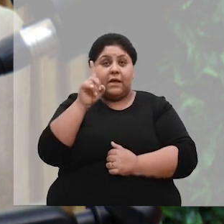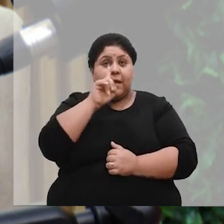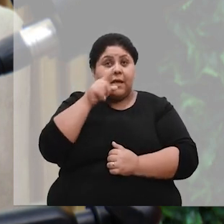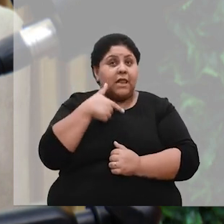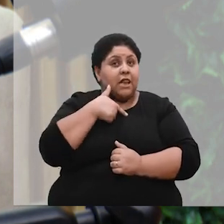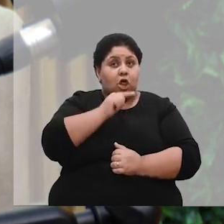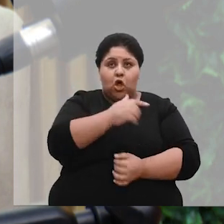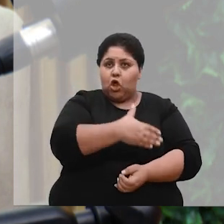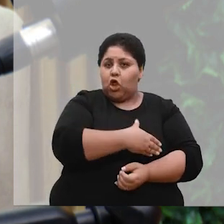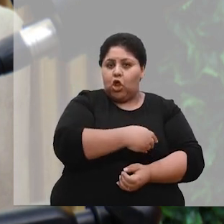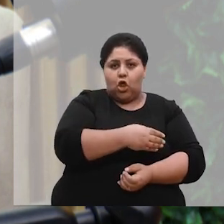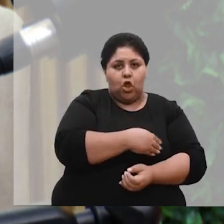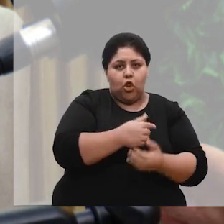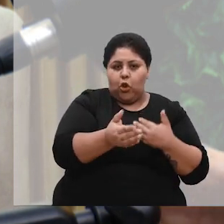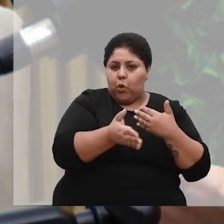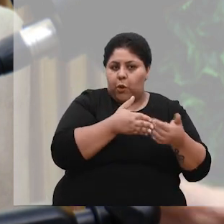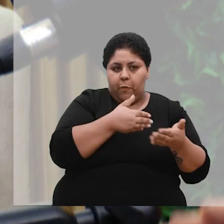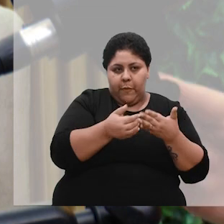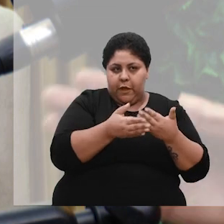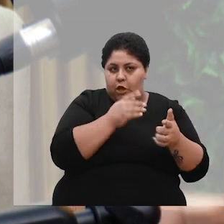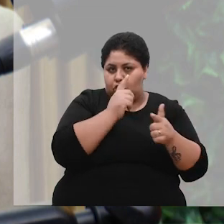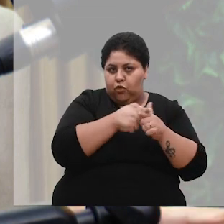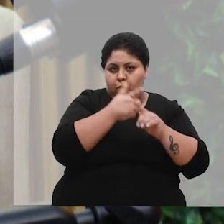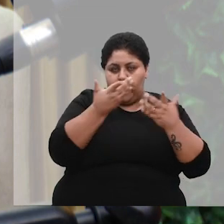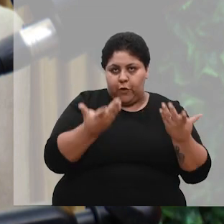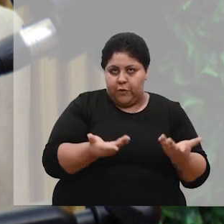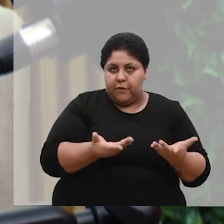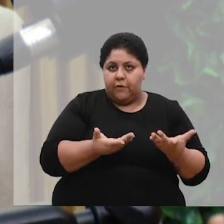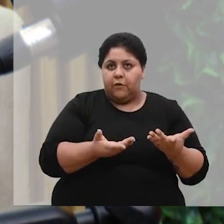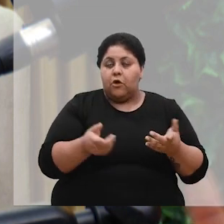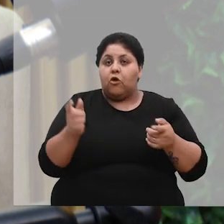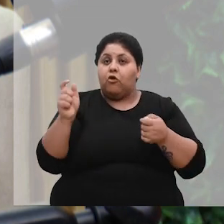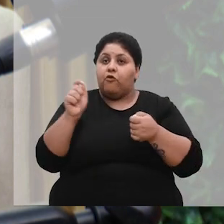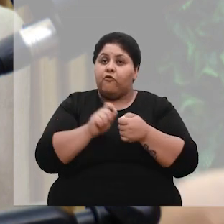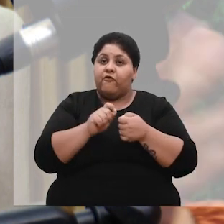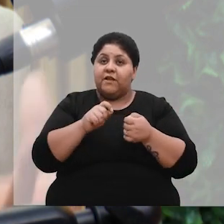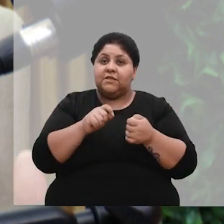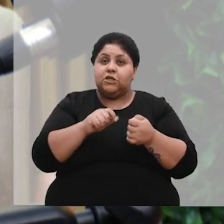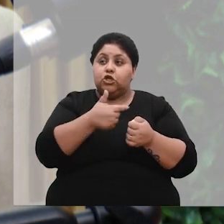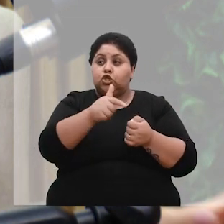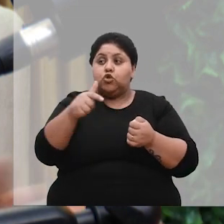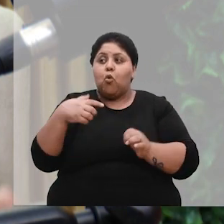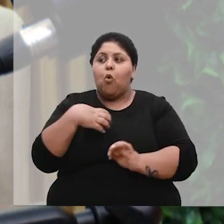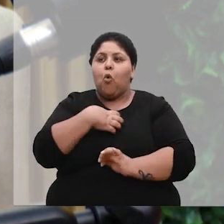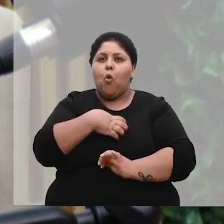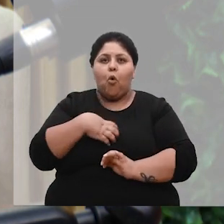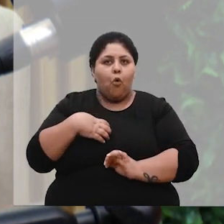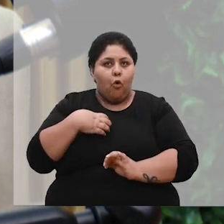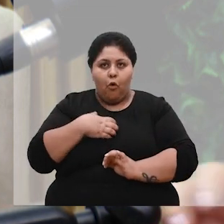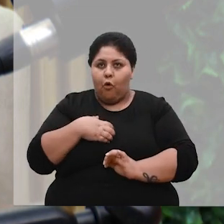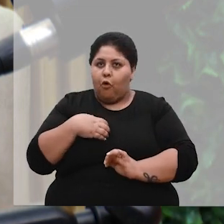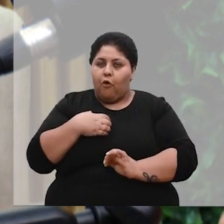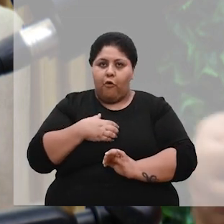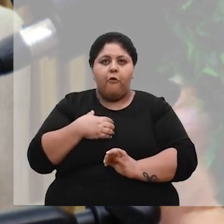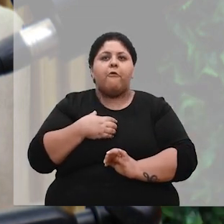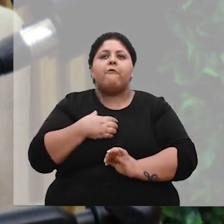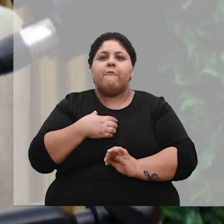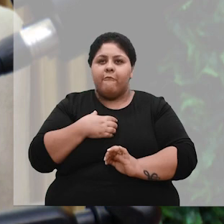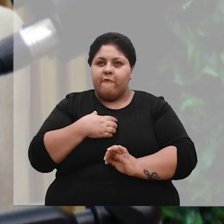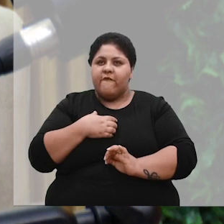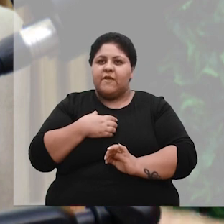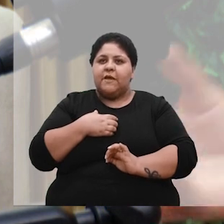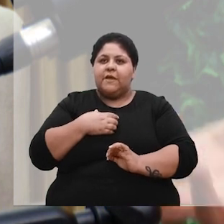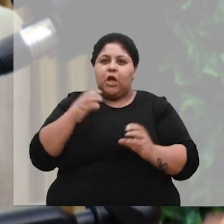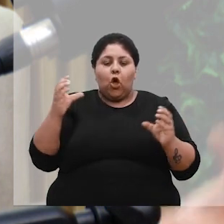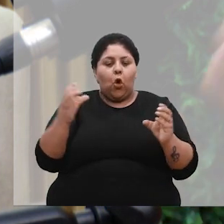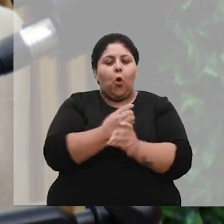essa mãe que não consegue amamentar, independente da situação que for, que ela faça isso de outra forma. Vai suprir o